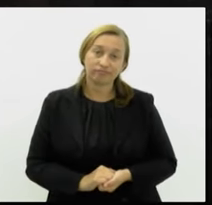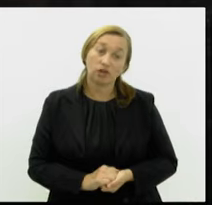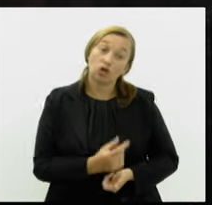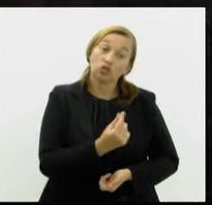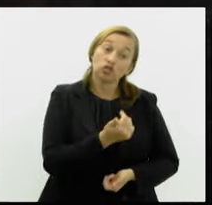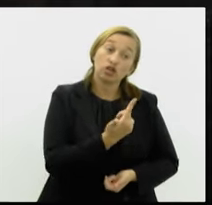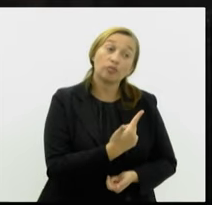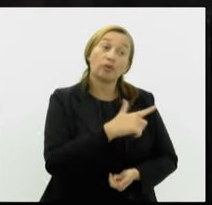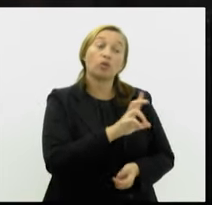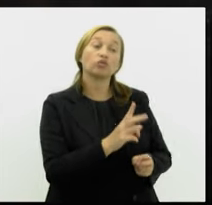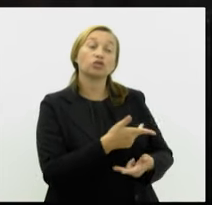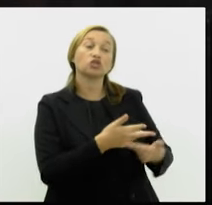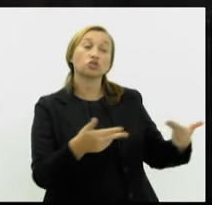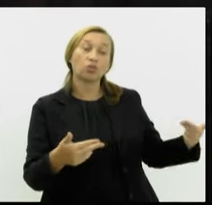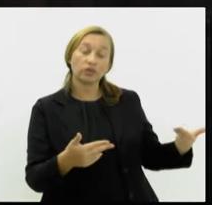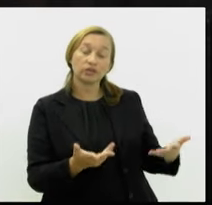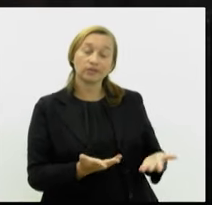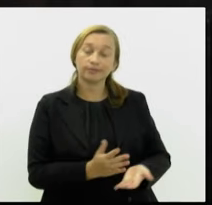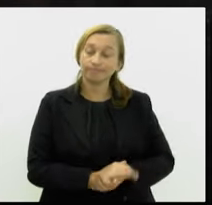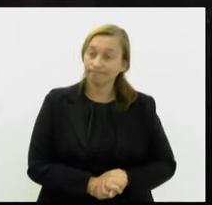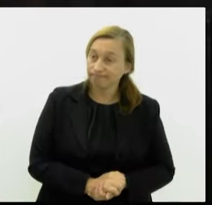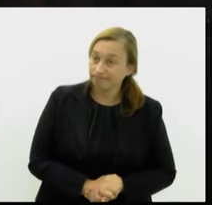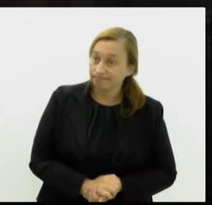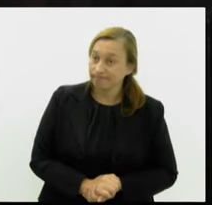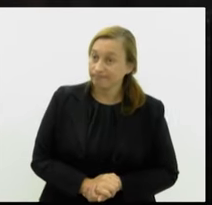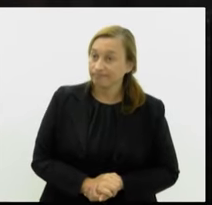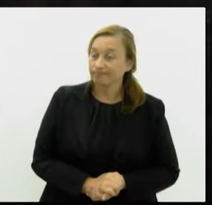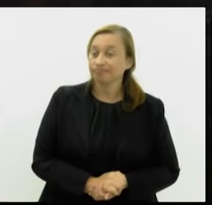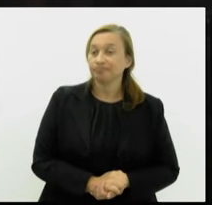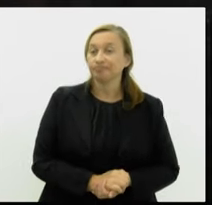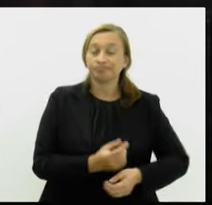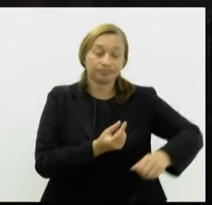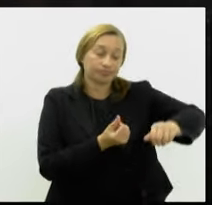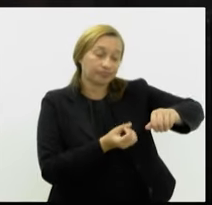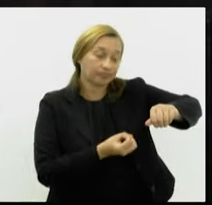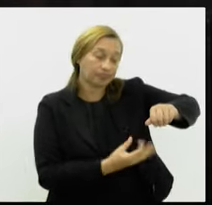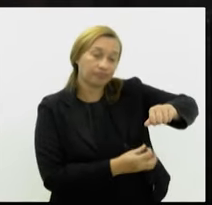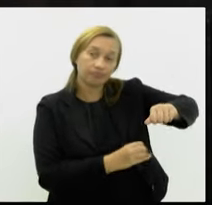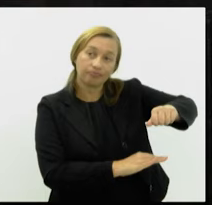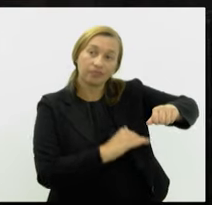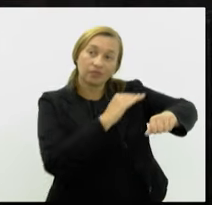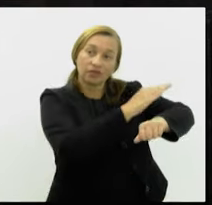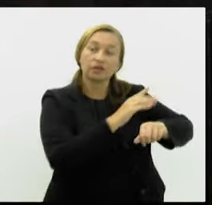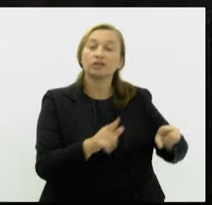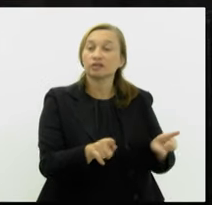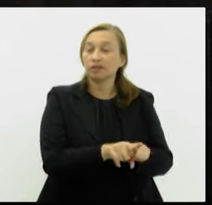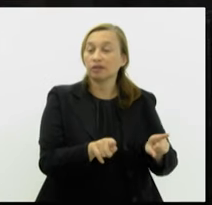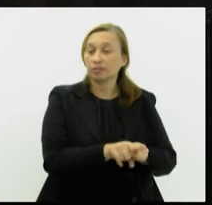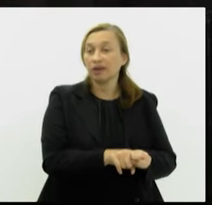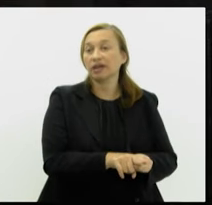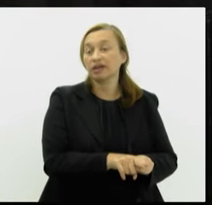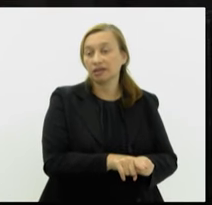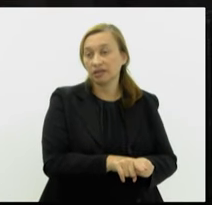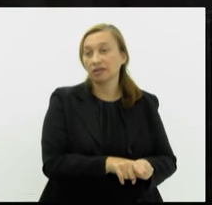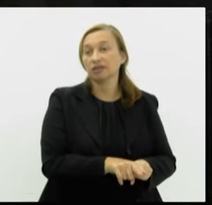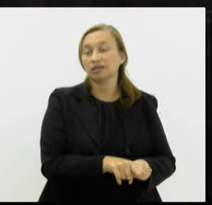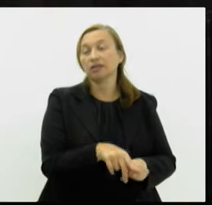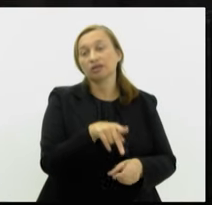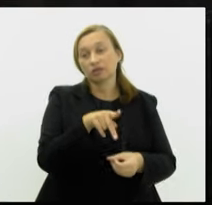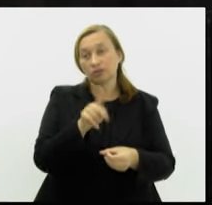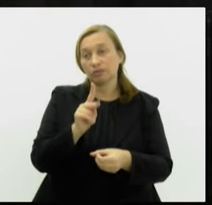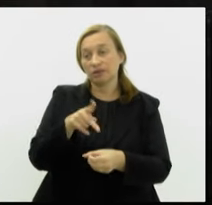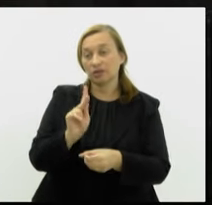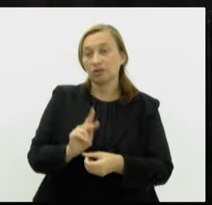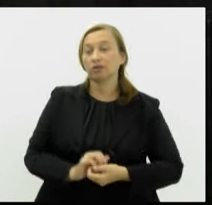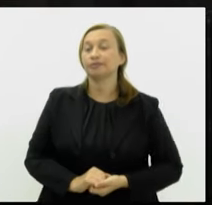maioria, de royalties de participação especial. E o Fundo Soberano deriva também do royalties de participação especial. Então, a gente